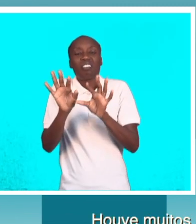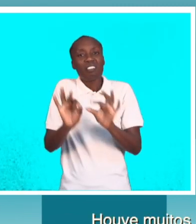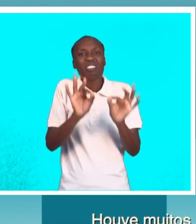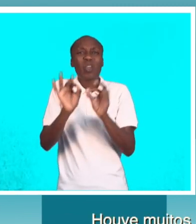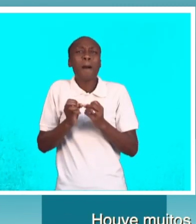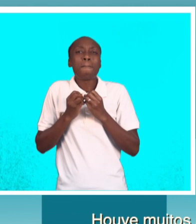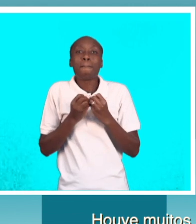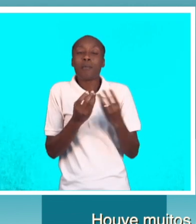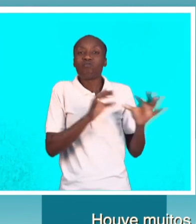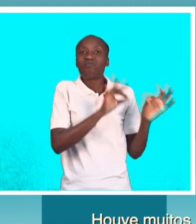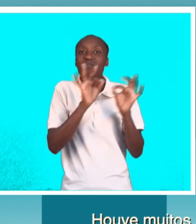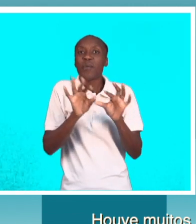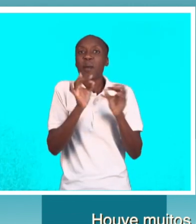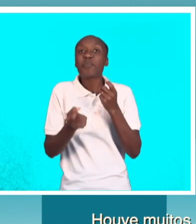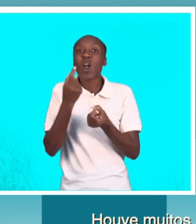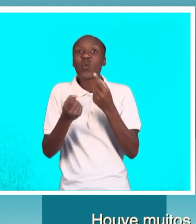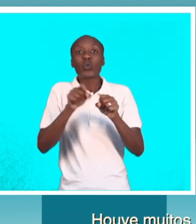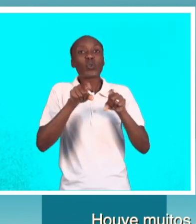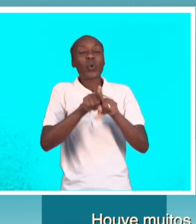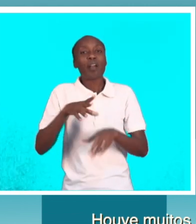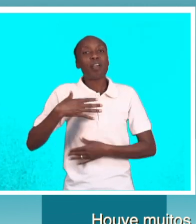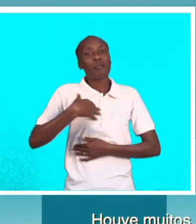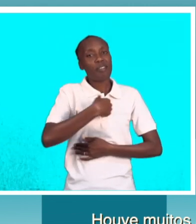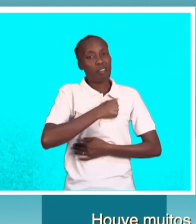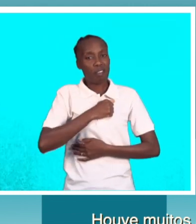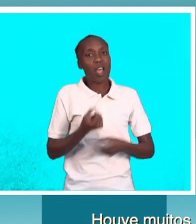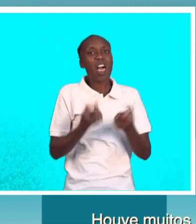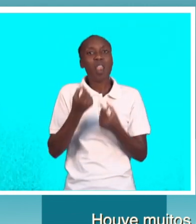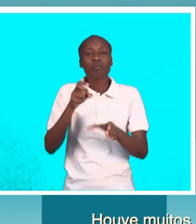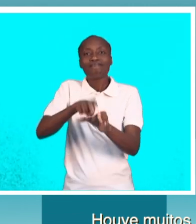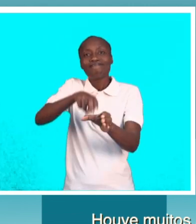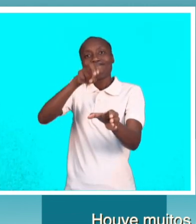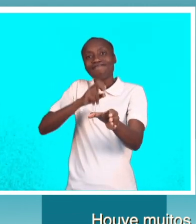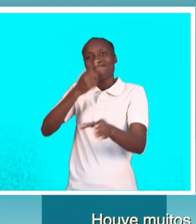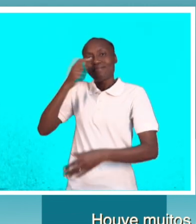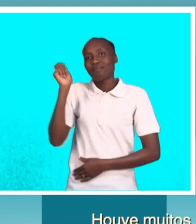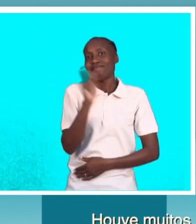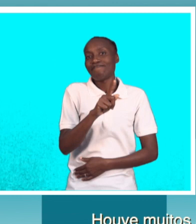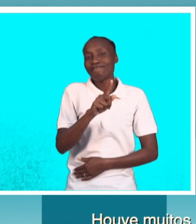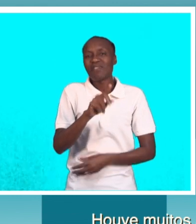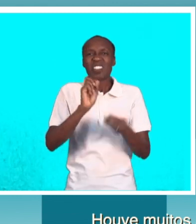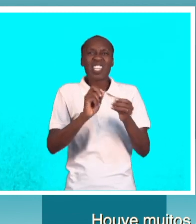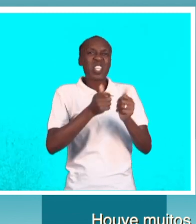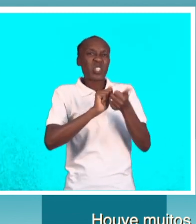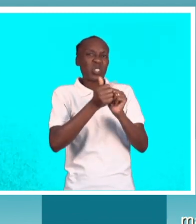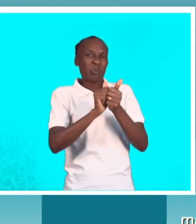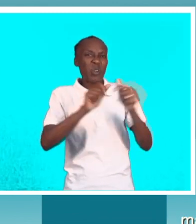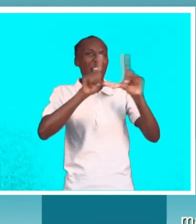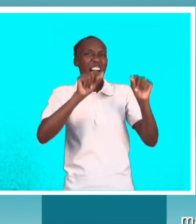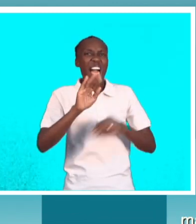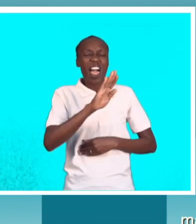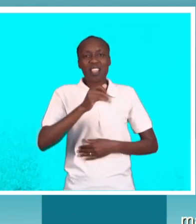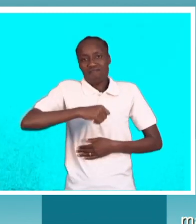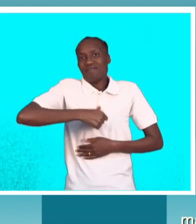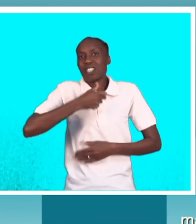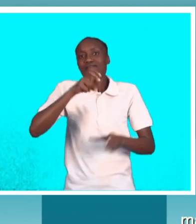Houve muitos adiamentos. Alguns colegas morreram, outros saíram, deixaram de sair de jornalistas desportivos, mas